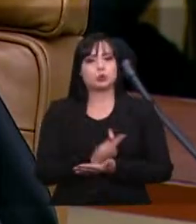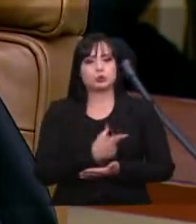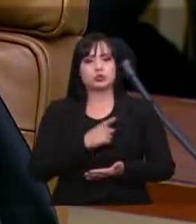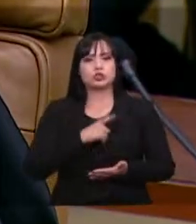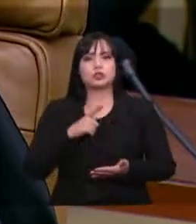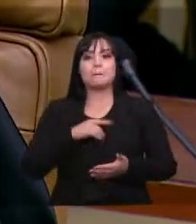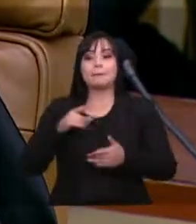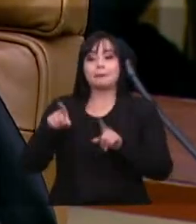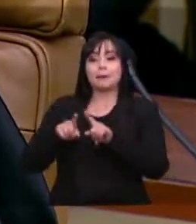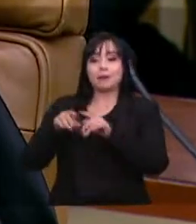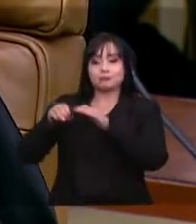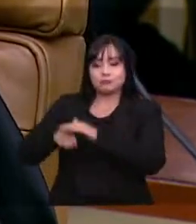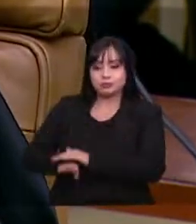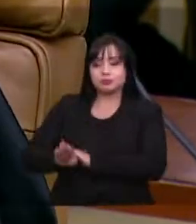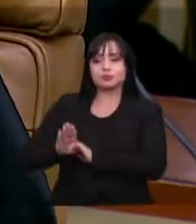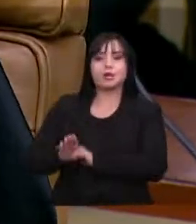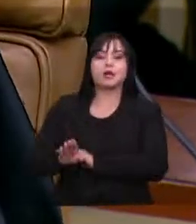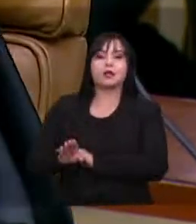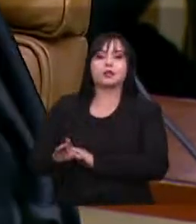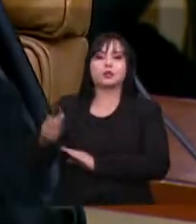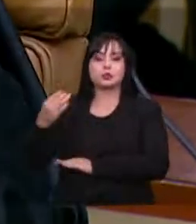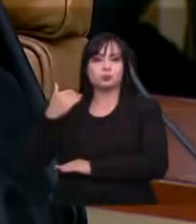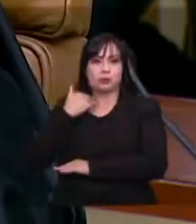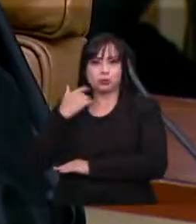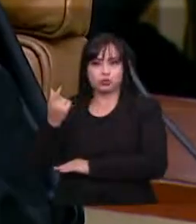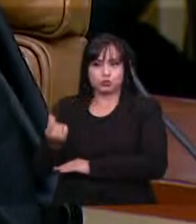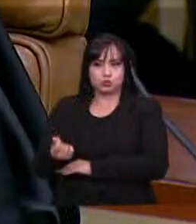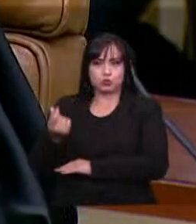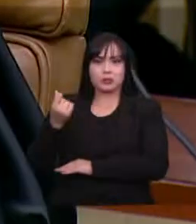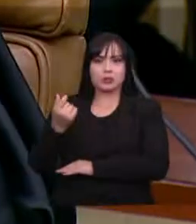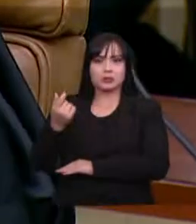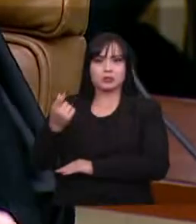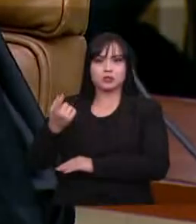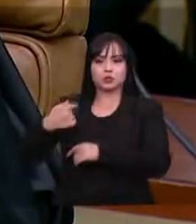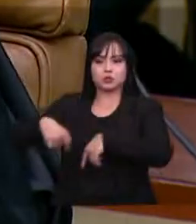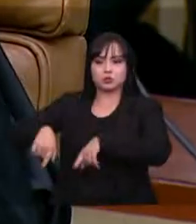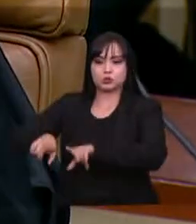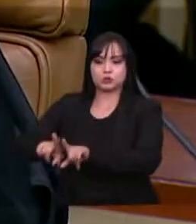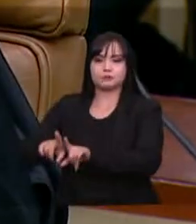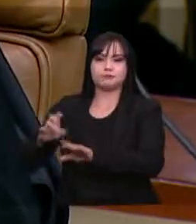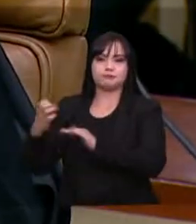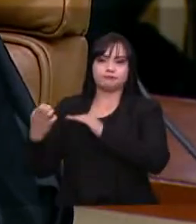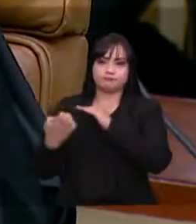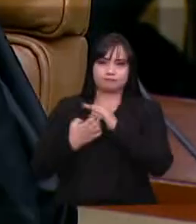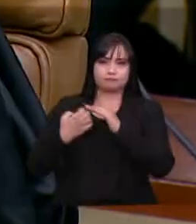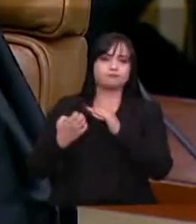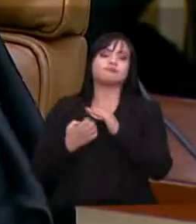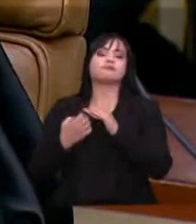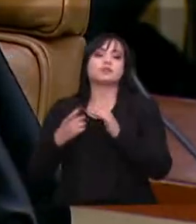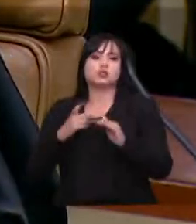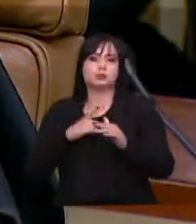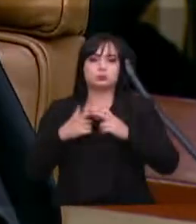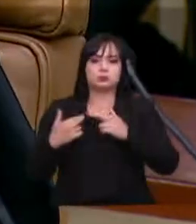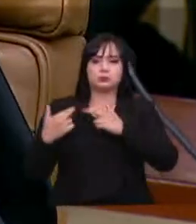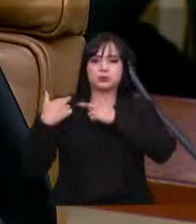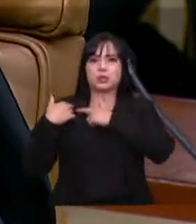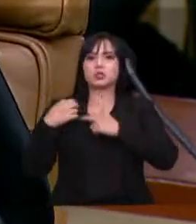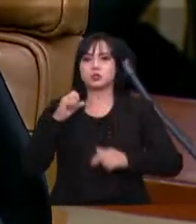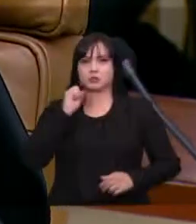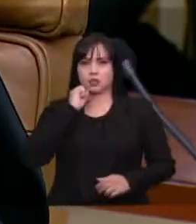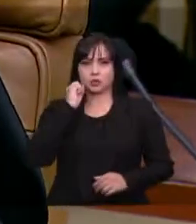titularizados por sociedades sociedades empresárias comandadas pelo então